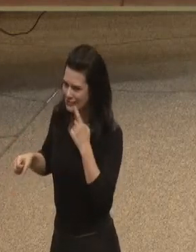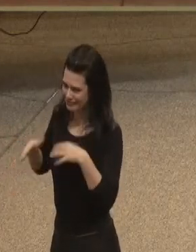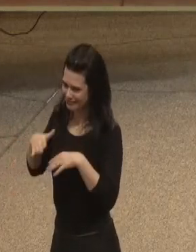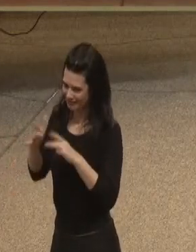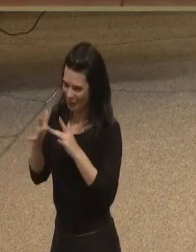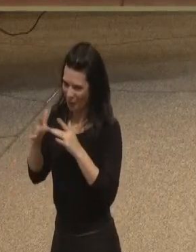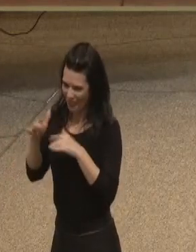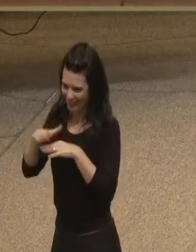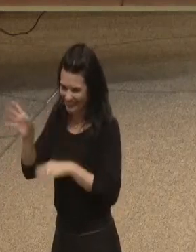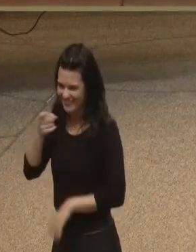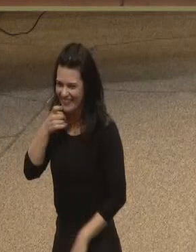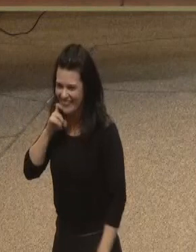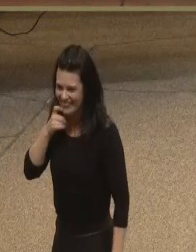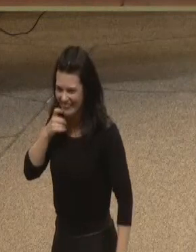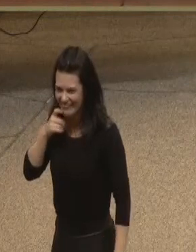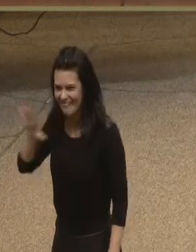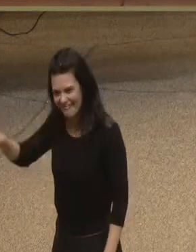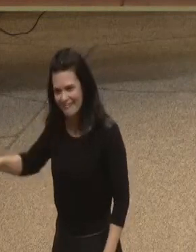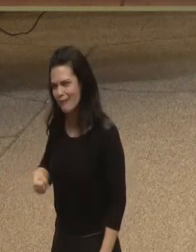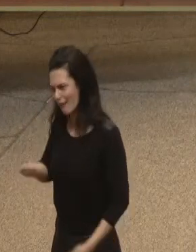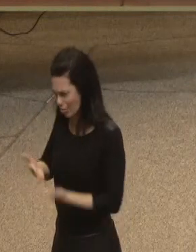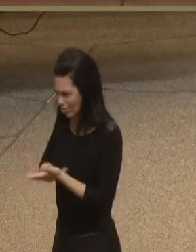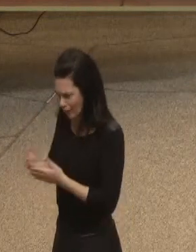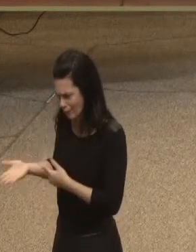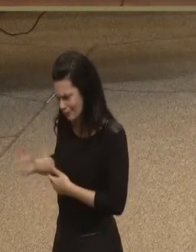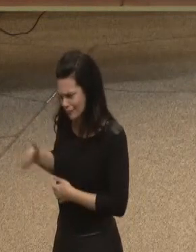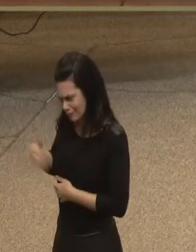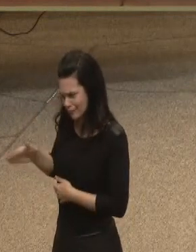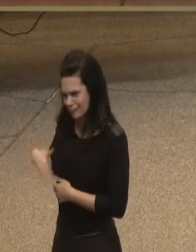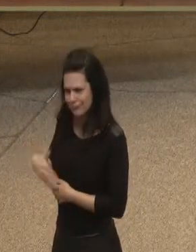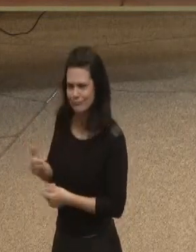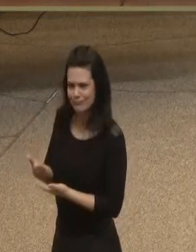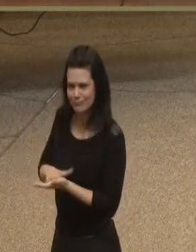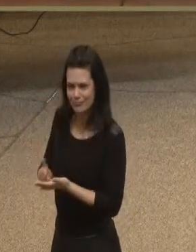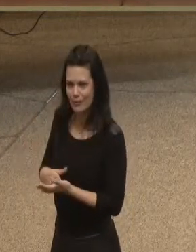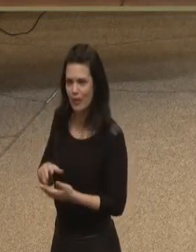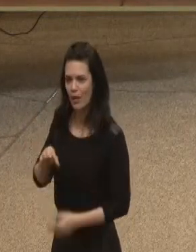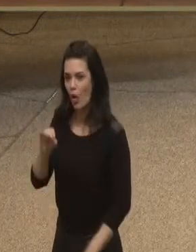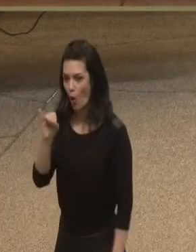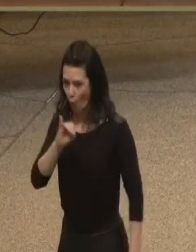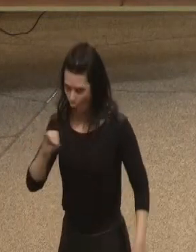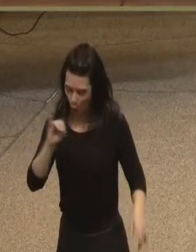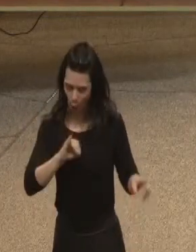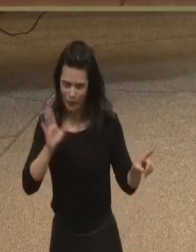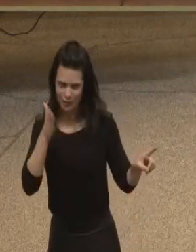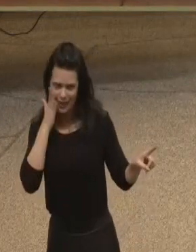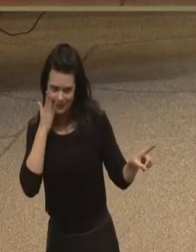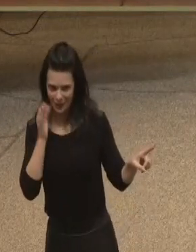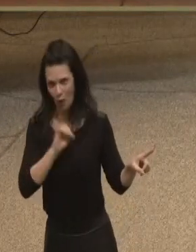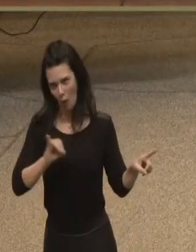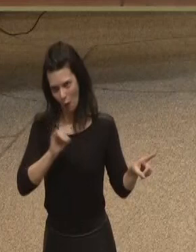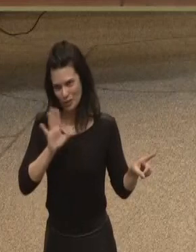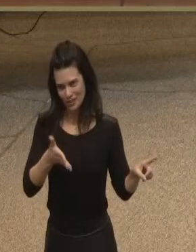mais, e ela interpreta o que eu quero falar com eles. O oi, eu já falo sozinho.